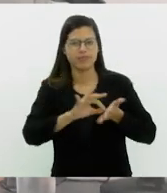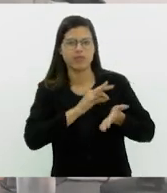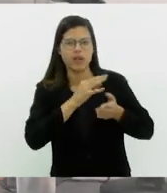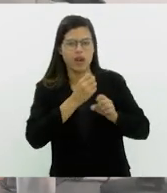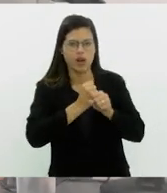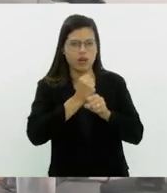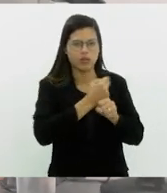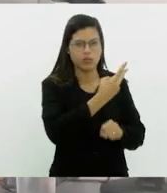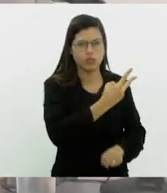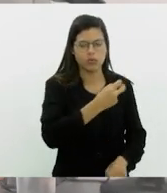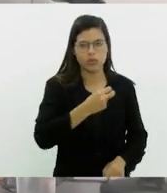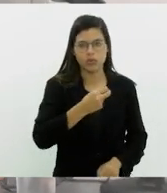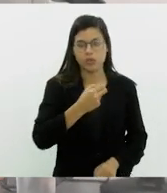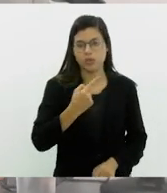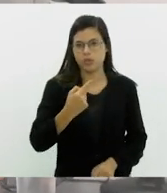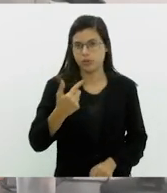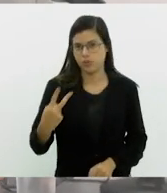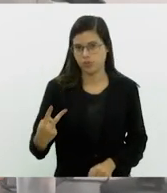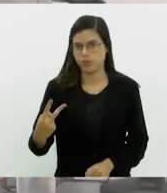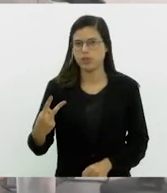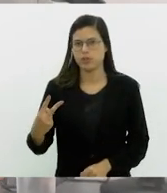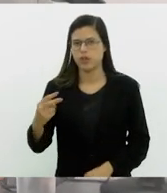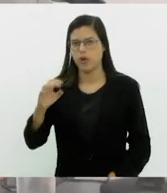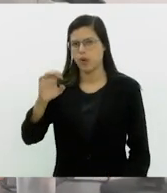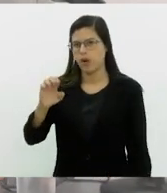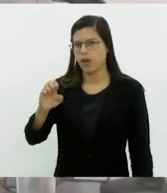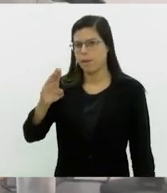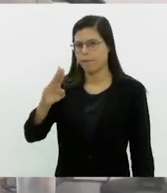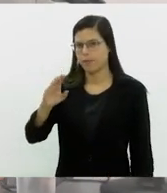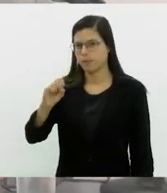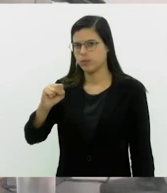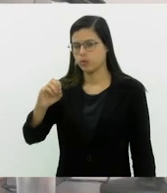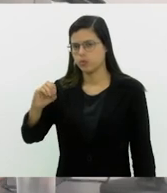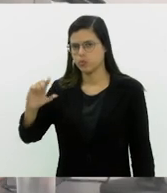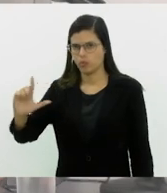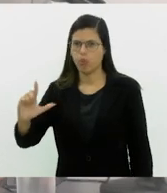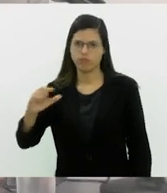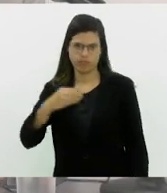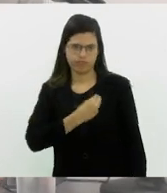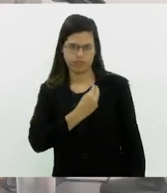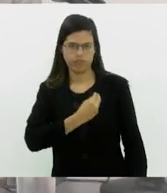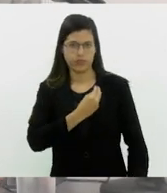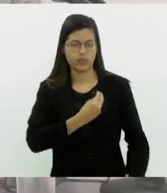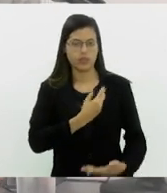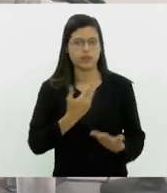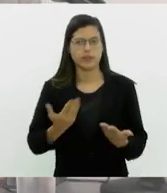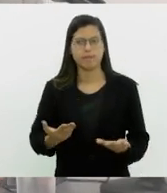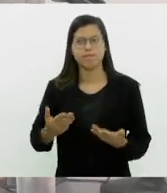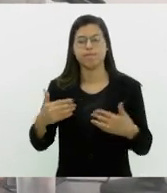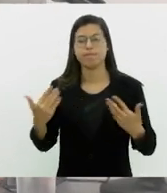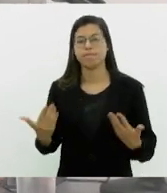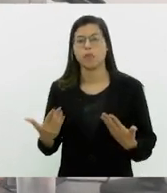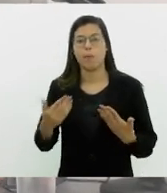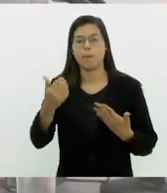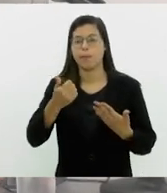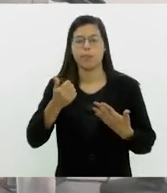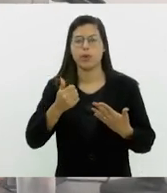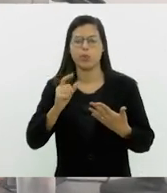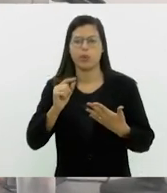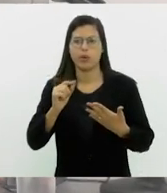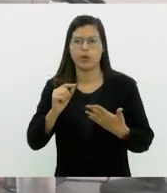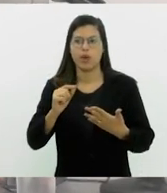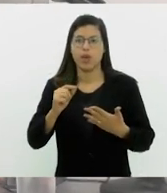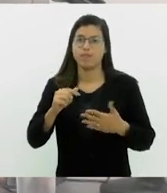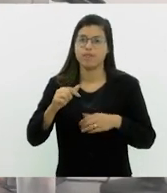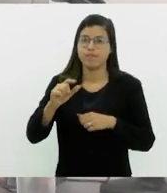a Erisul, que está, inclusive, aqui presente. Então, na época, qual era a situação? Primeiro, era uma situação menos complicada do